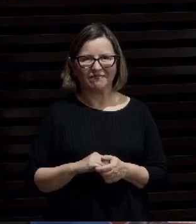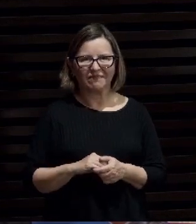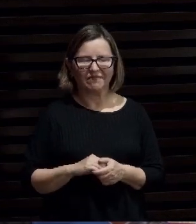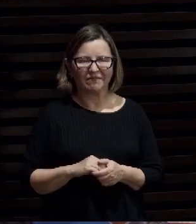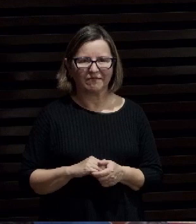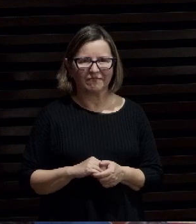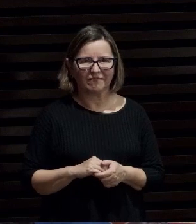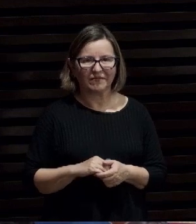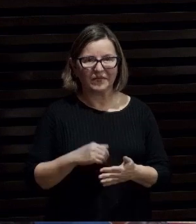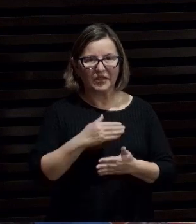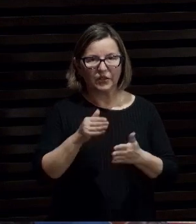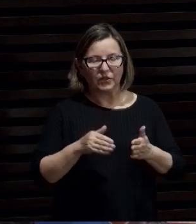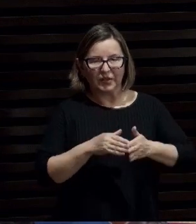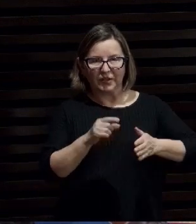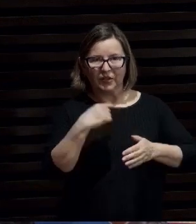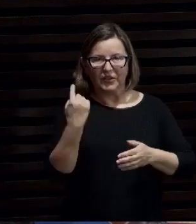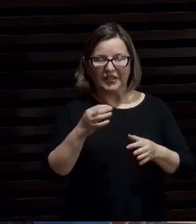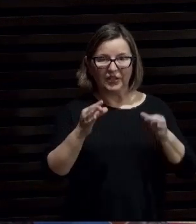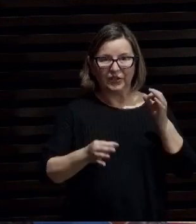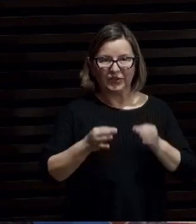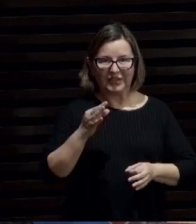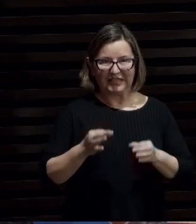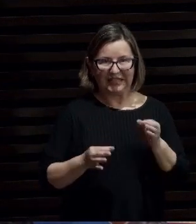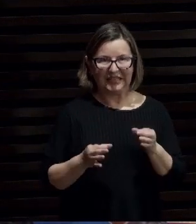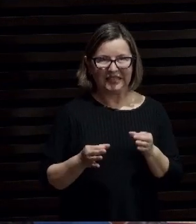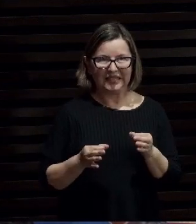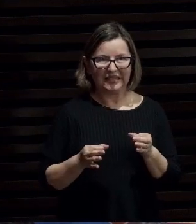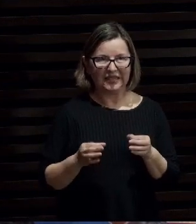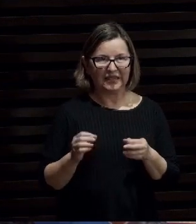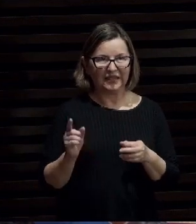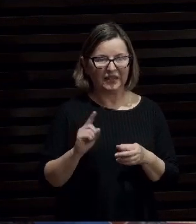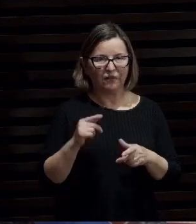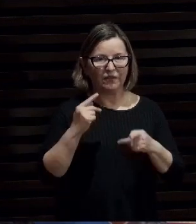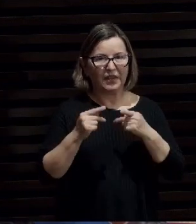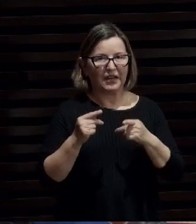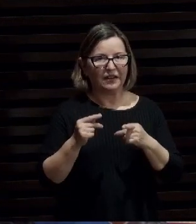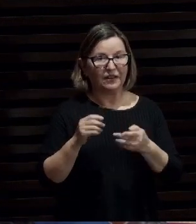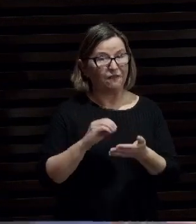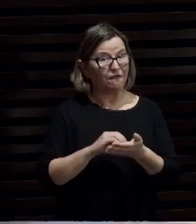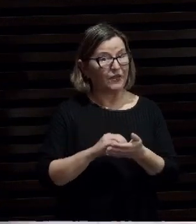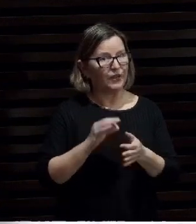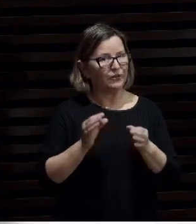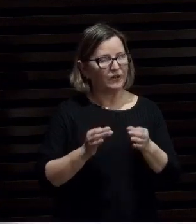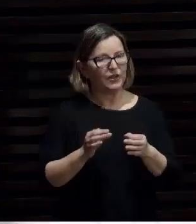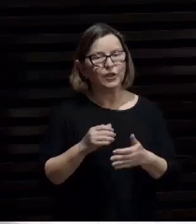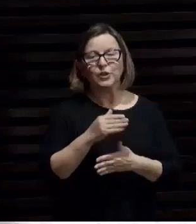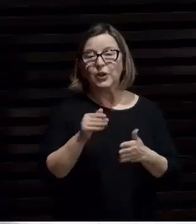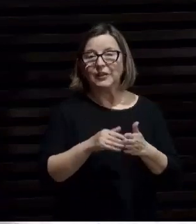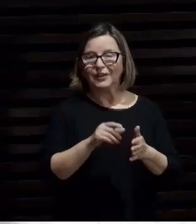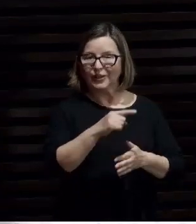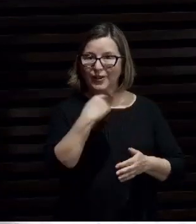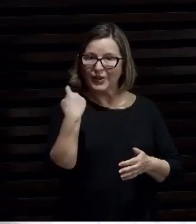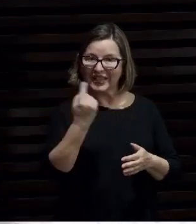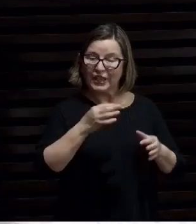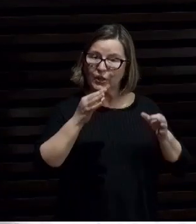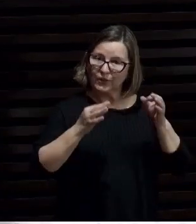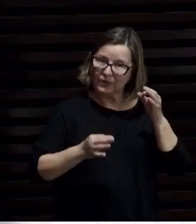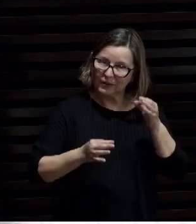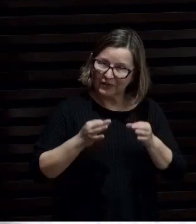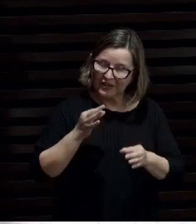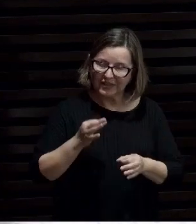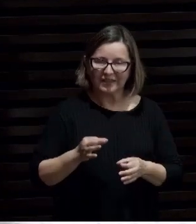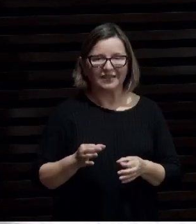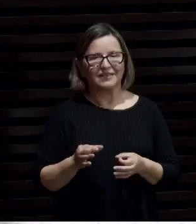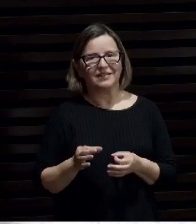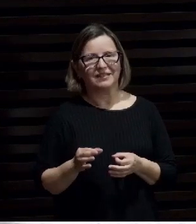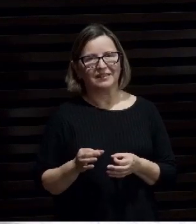E todas as nossas justiças, ele não diz todas as nossas injustiças. Ele diz, todas as nossas justiças